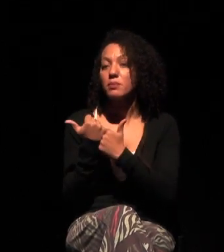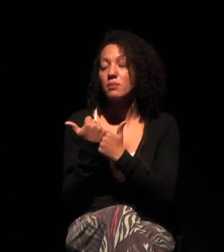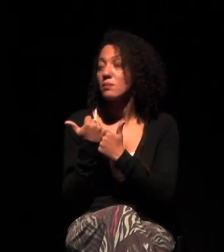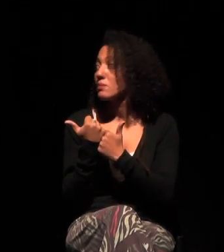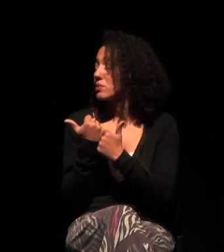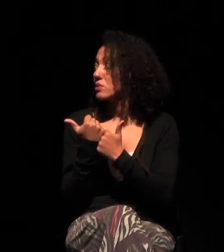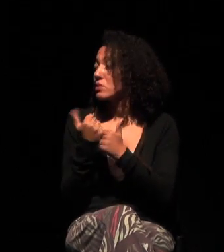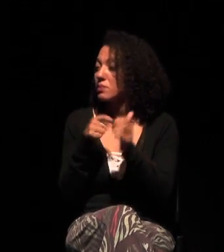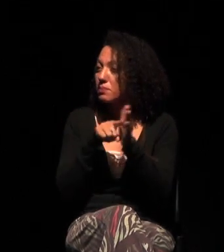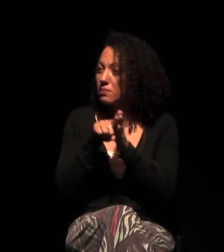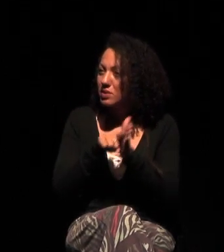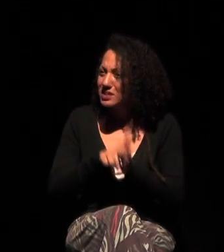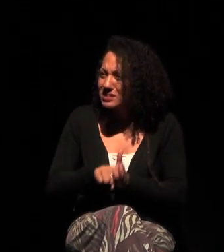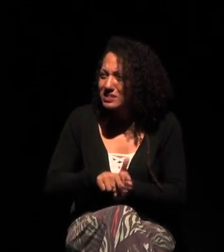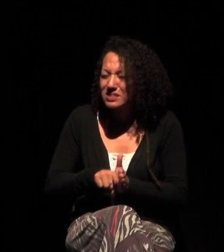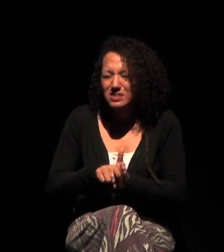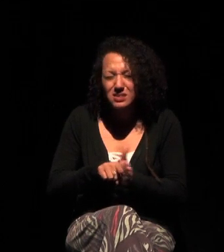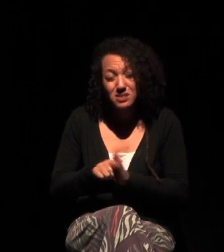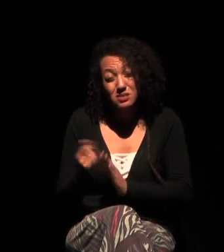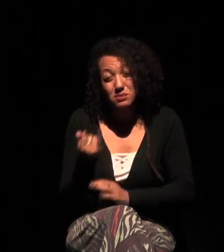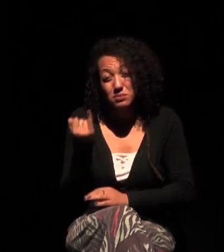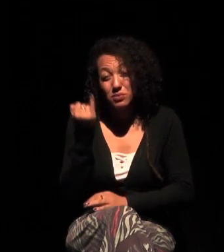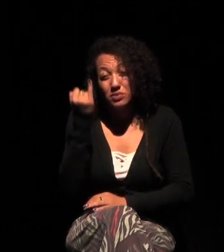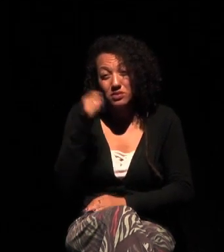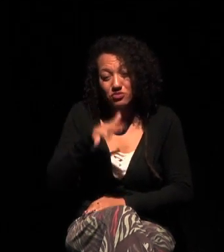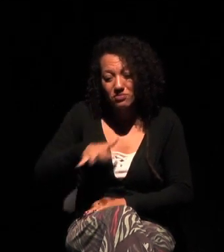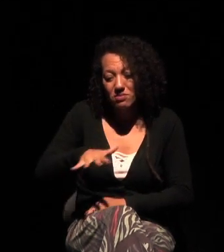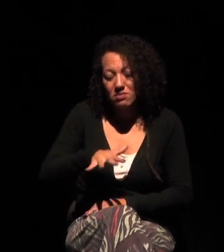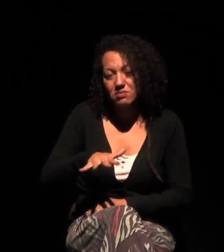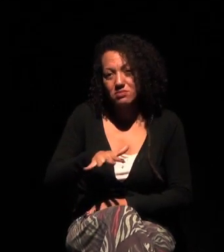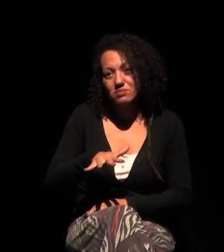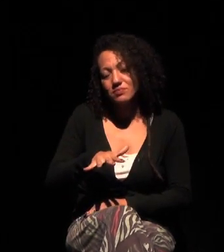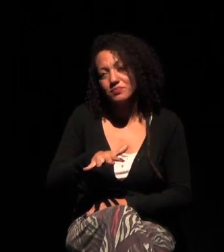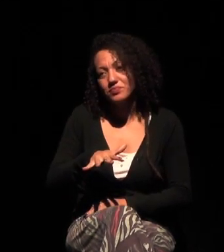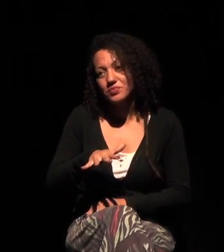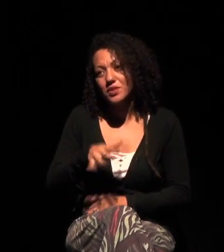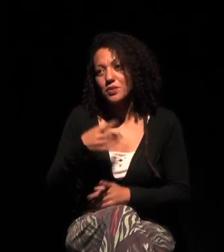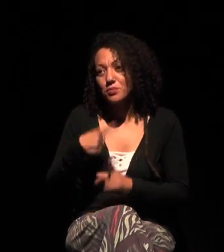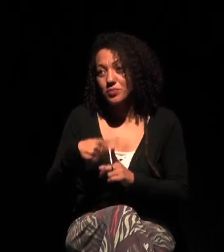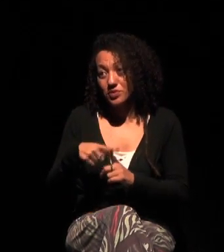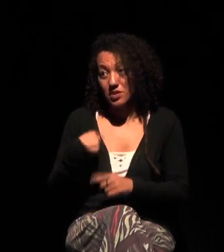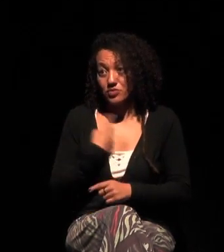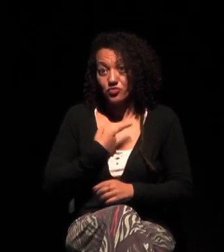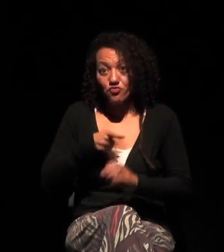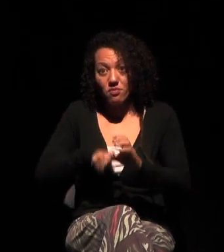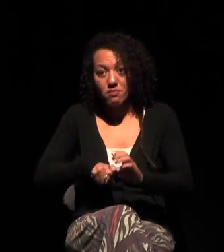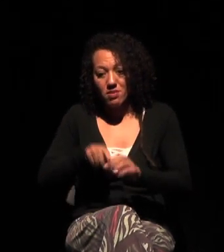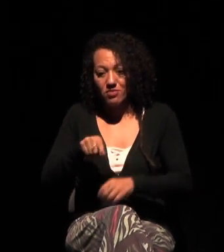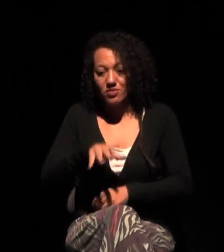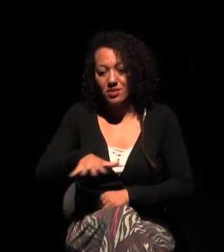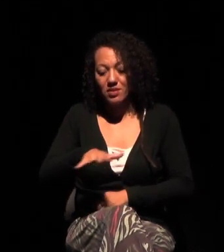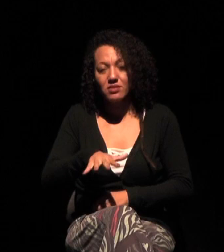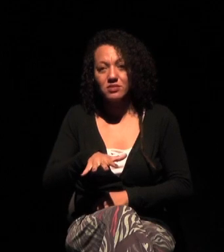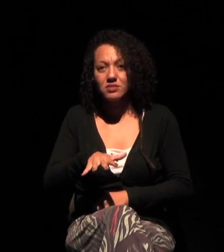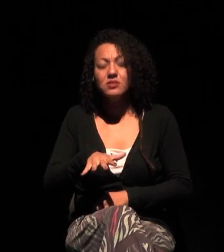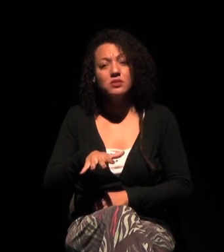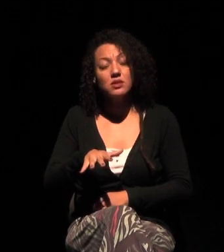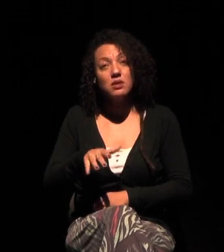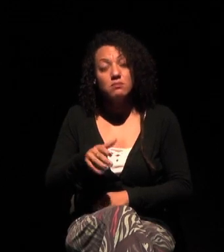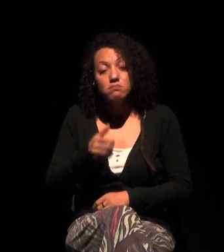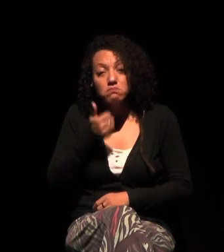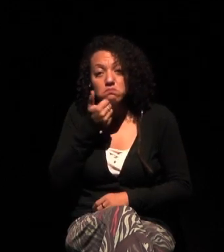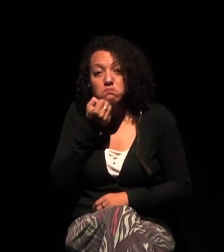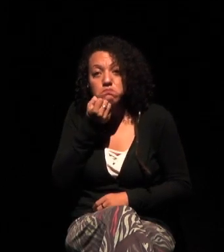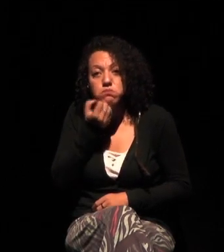na pesquisas essenciais nesta área que é praticamente a área da qual nós dependemos não é fantástico que isso tenha sido feito